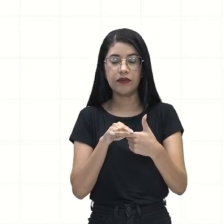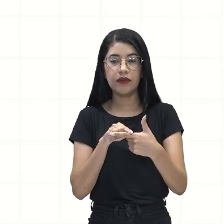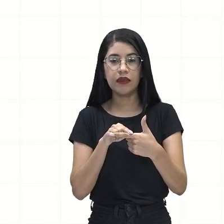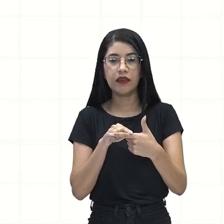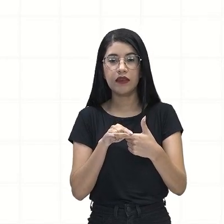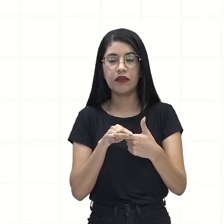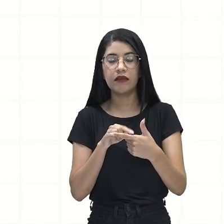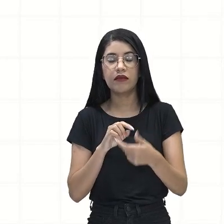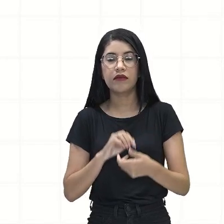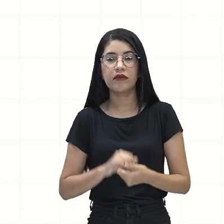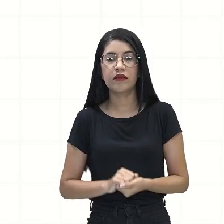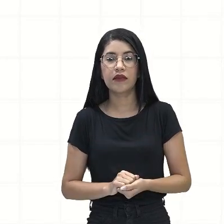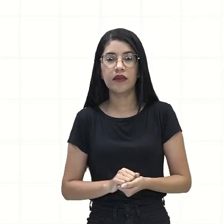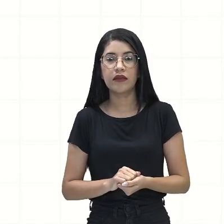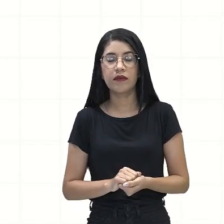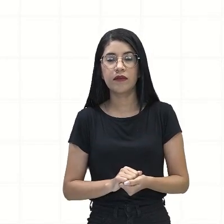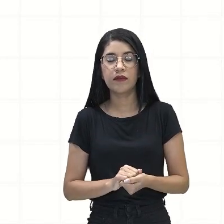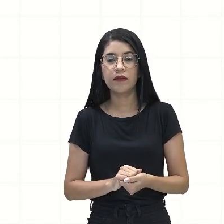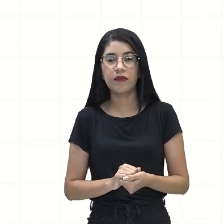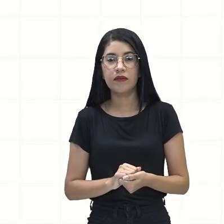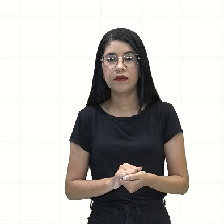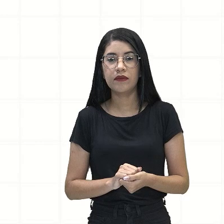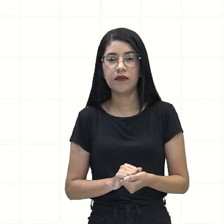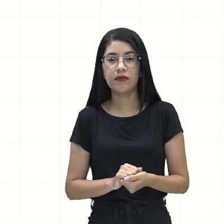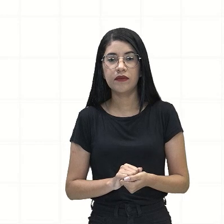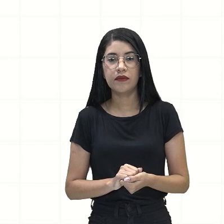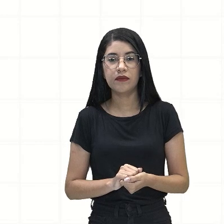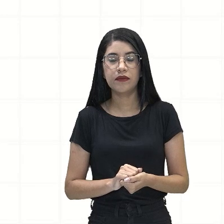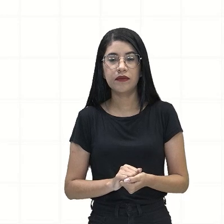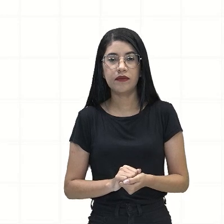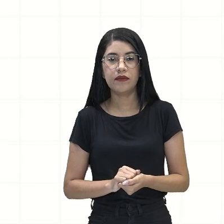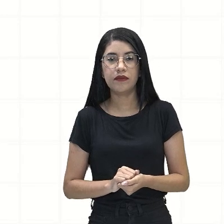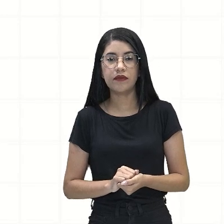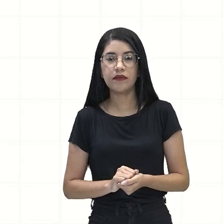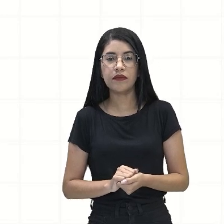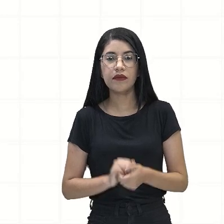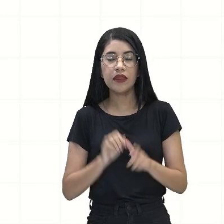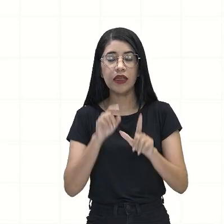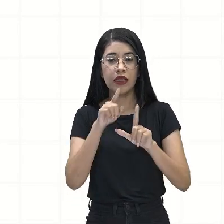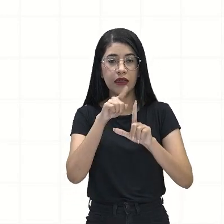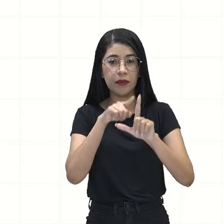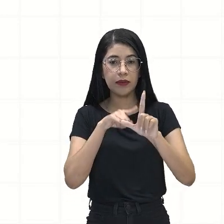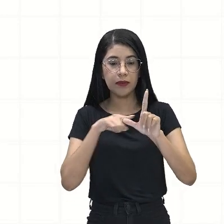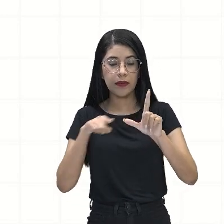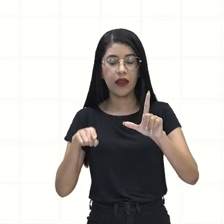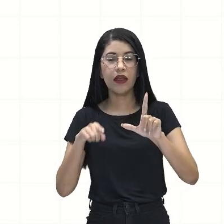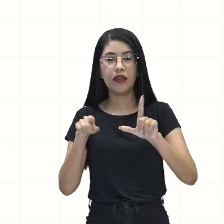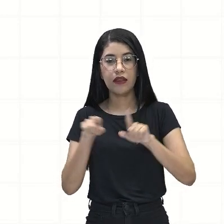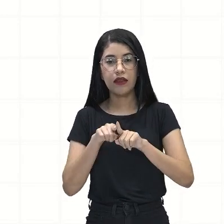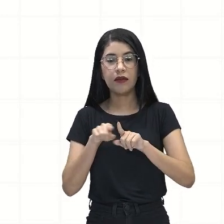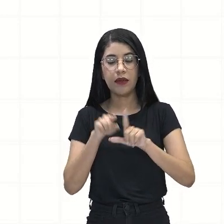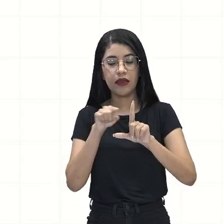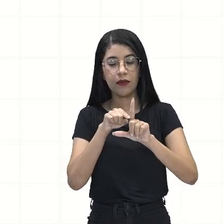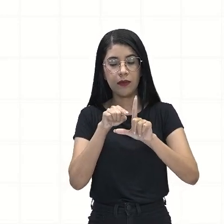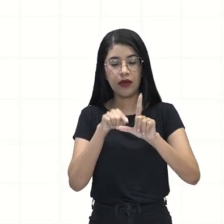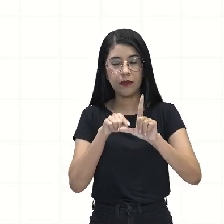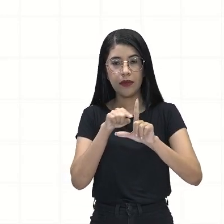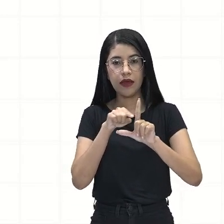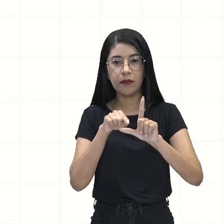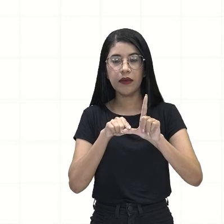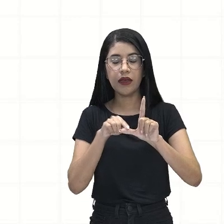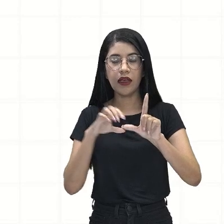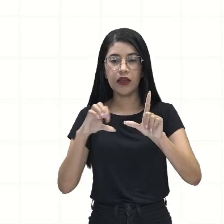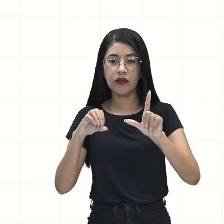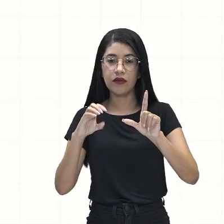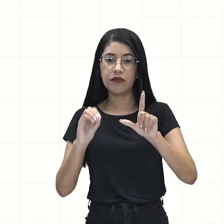é nesse formato também, de ângulo reto aí entre o encontro de X e Y. Então, entre o encontro